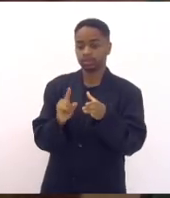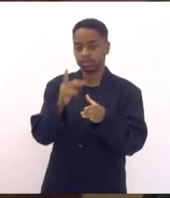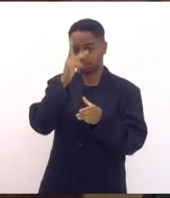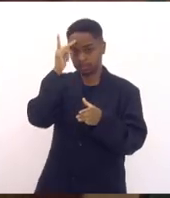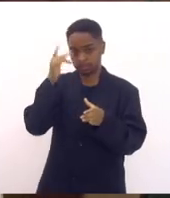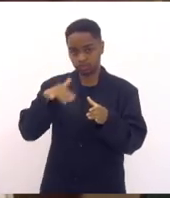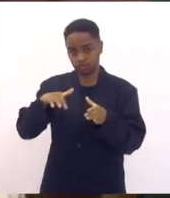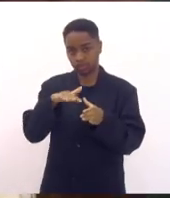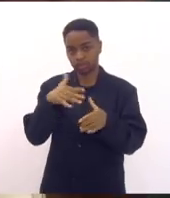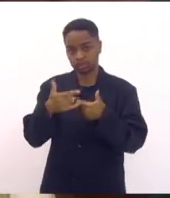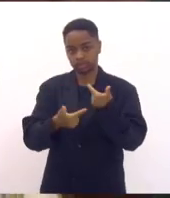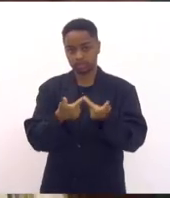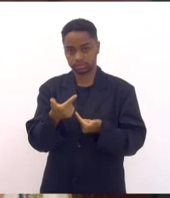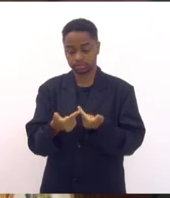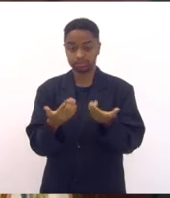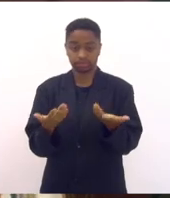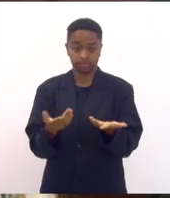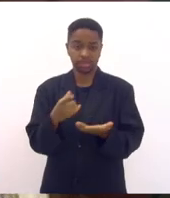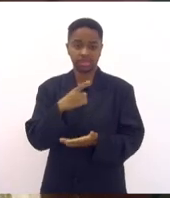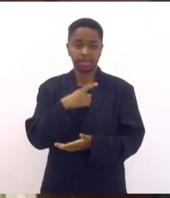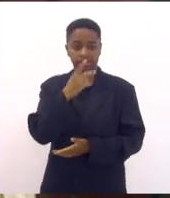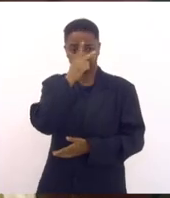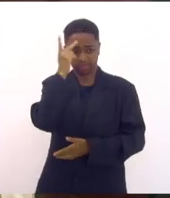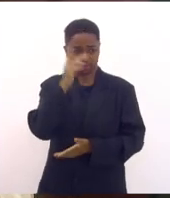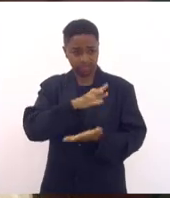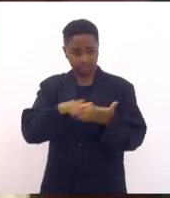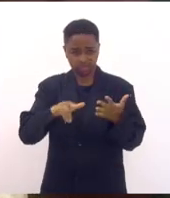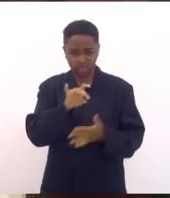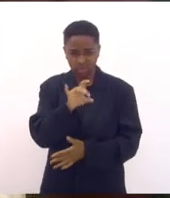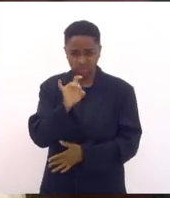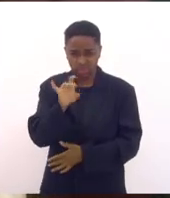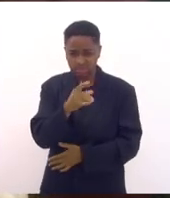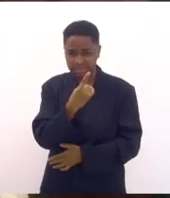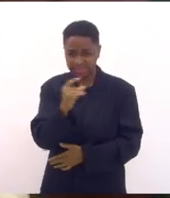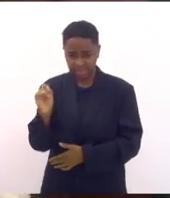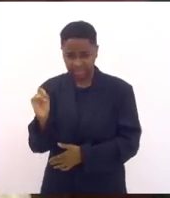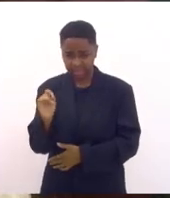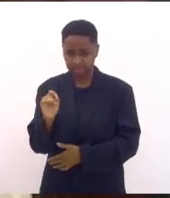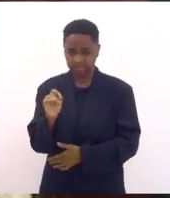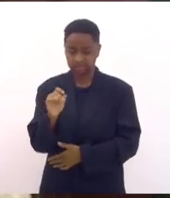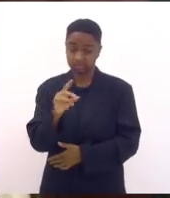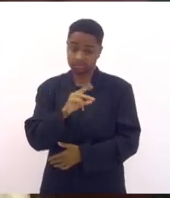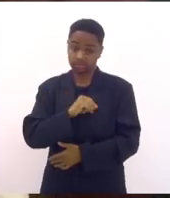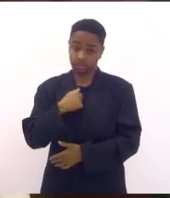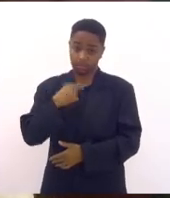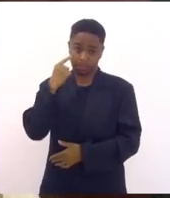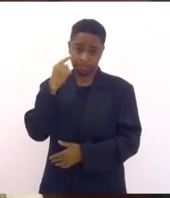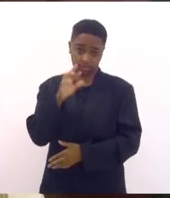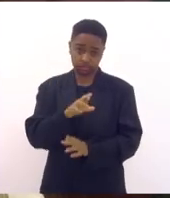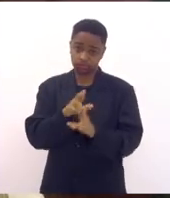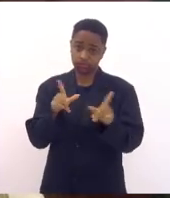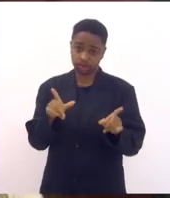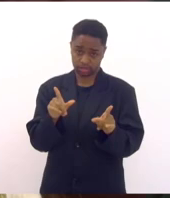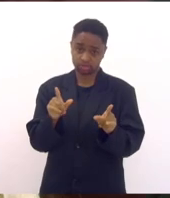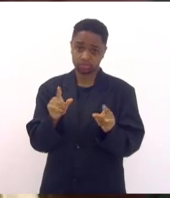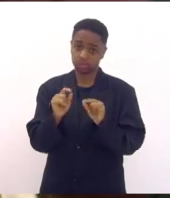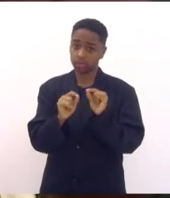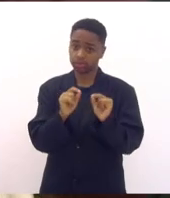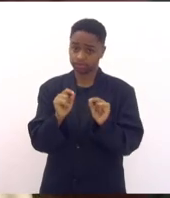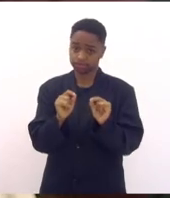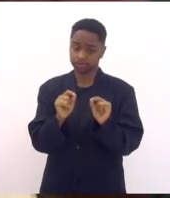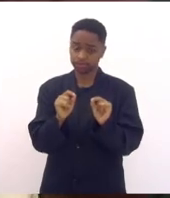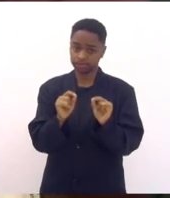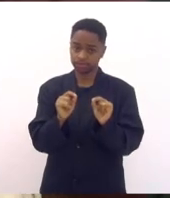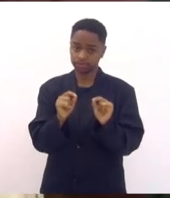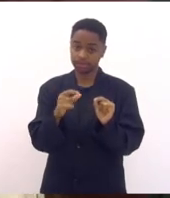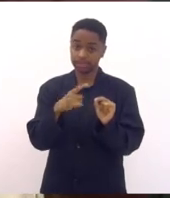ah mas tem um monte de gente são só 100 Nossa eu penso diferente e nós também